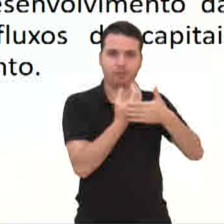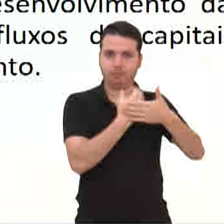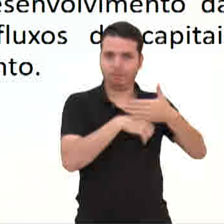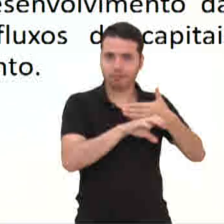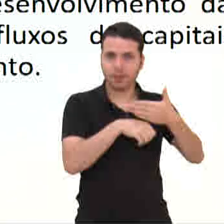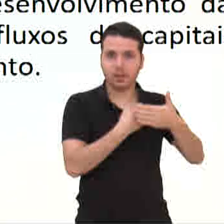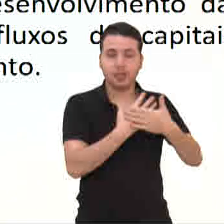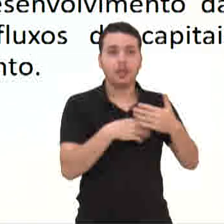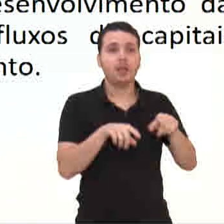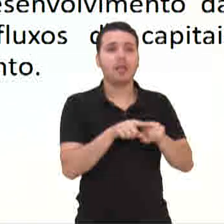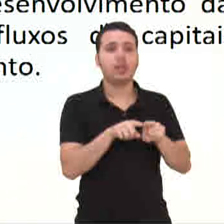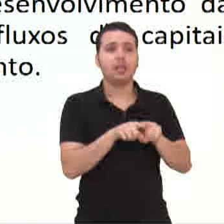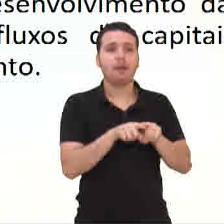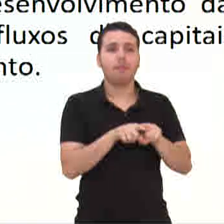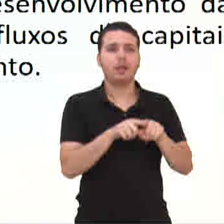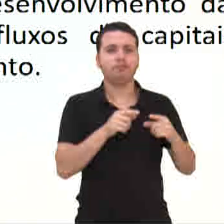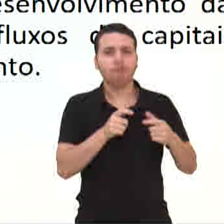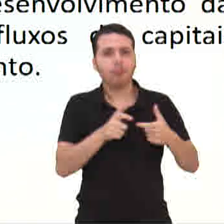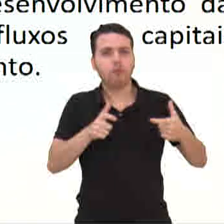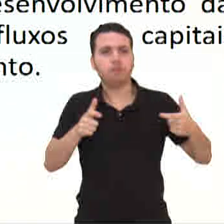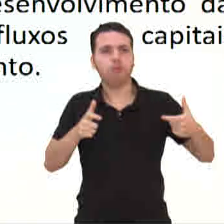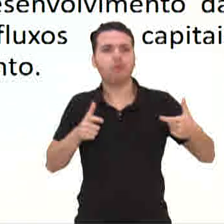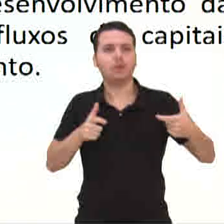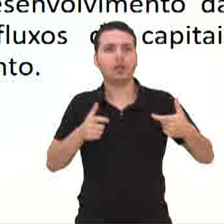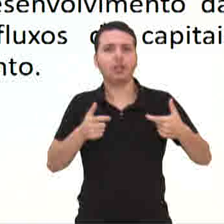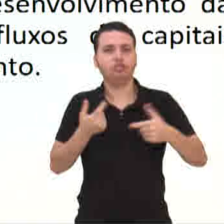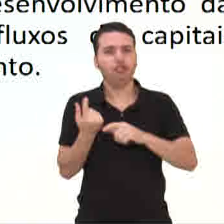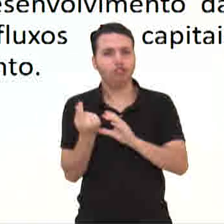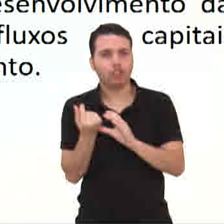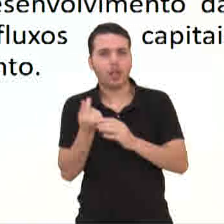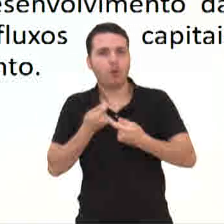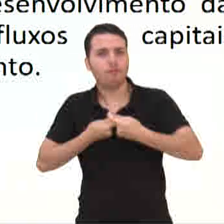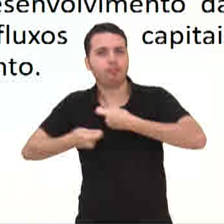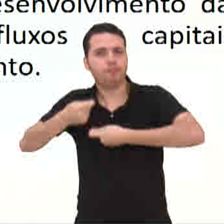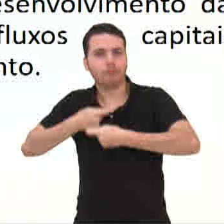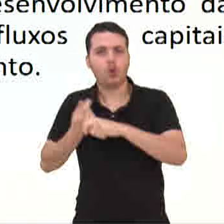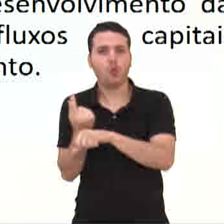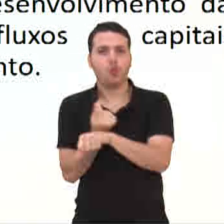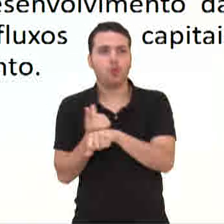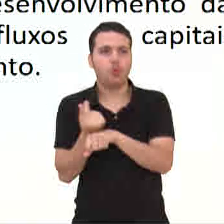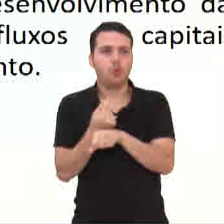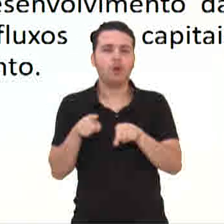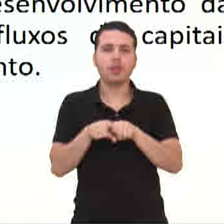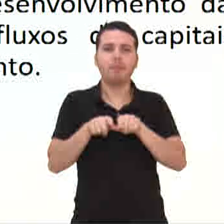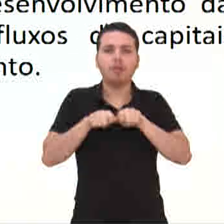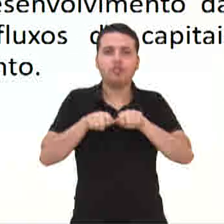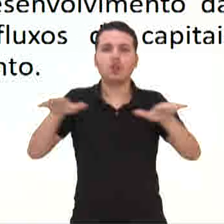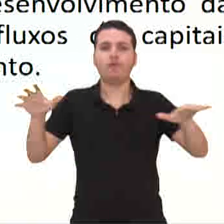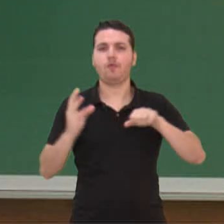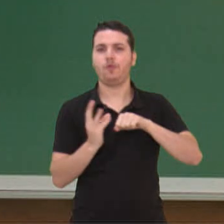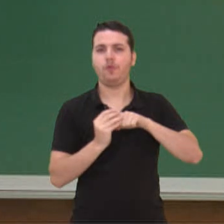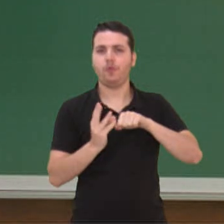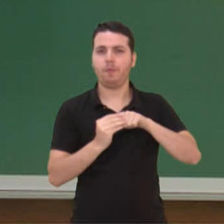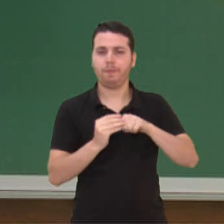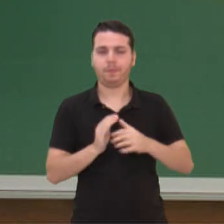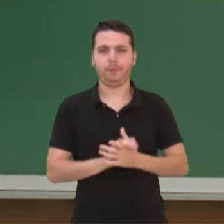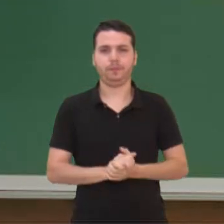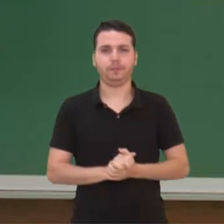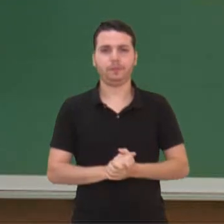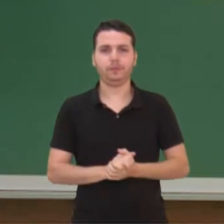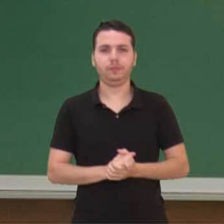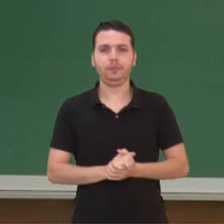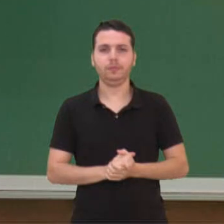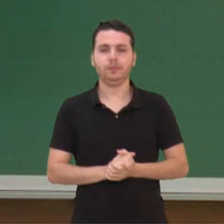dos fluxos de capitais, mercadorias, informações e pessoas e ainda a difusão do conhecimento. Então, nós tivemos